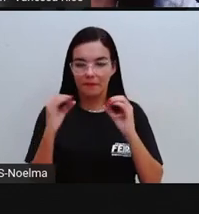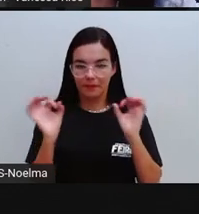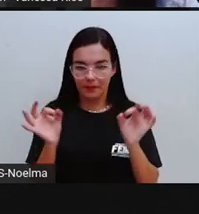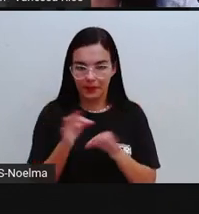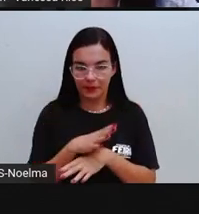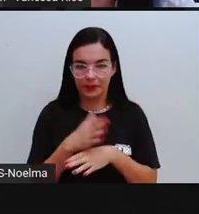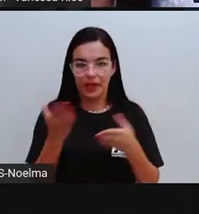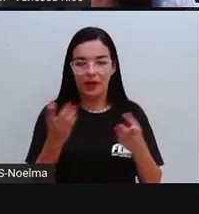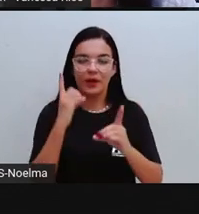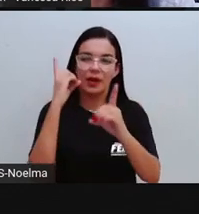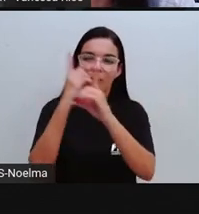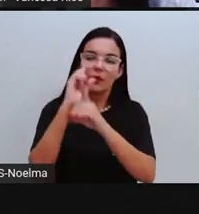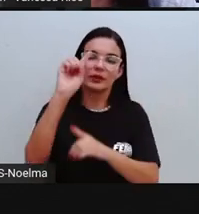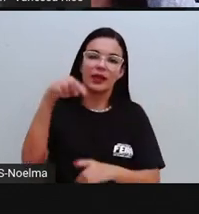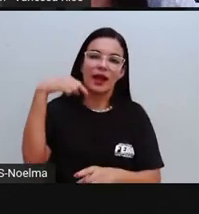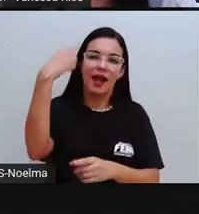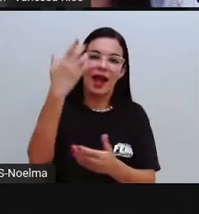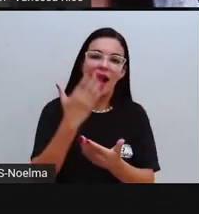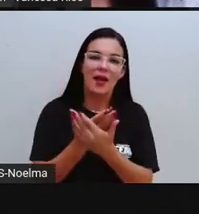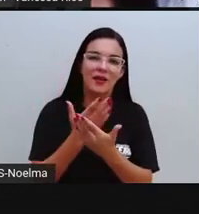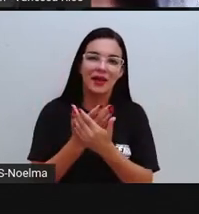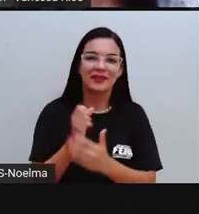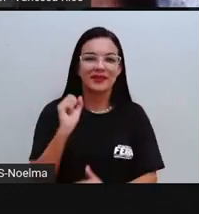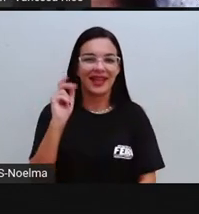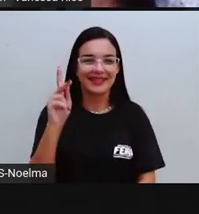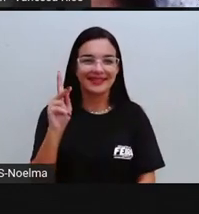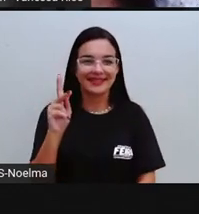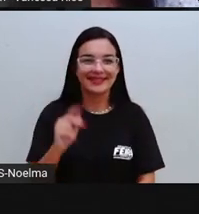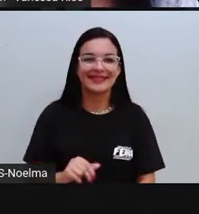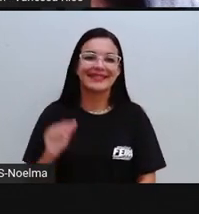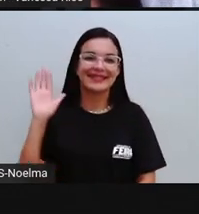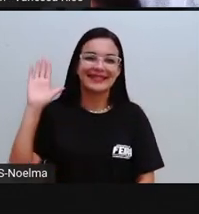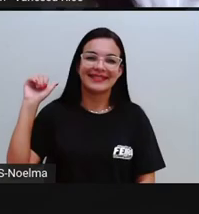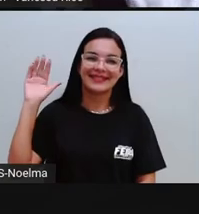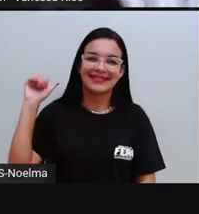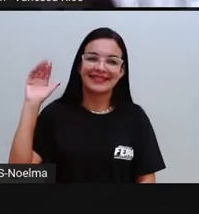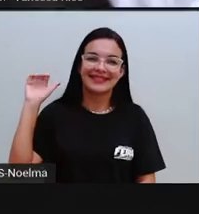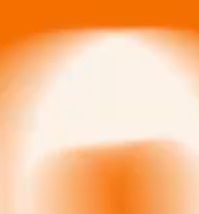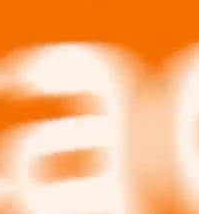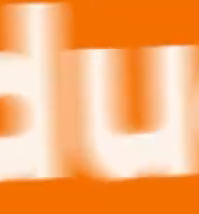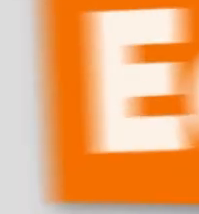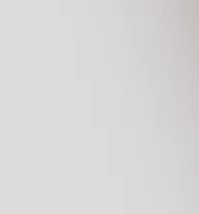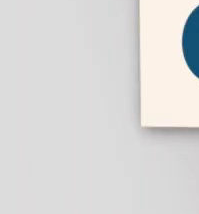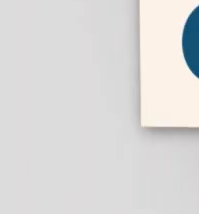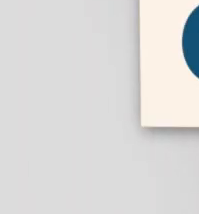E a gente se encontra aí na próxima aula, tá certo? Tchau, tchau!